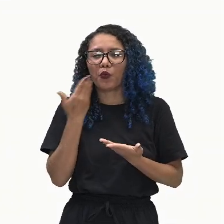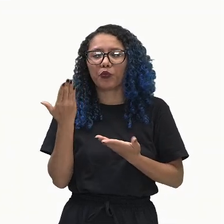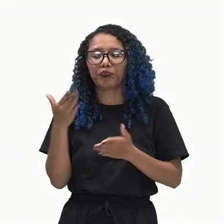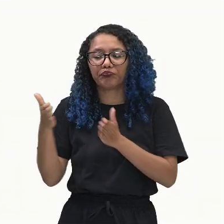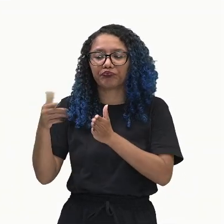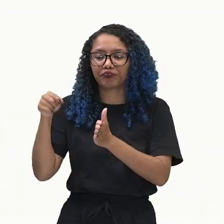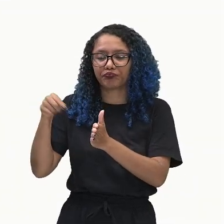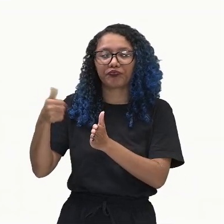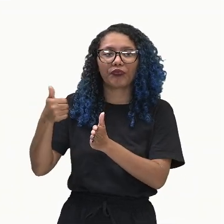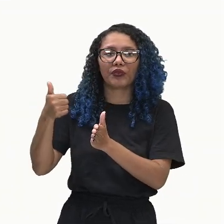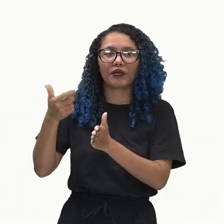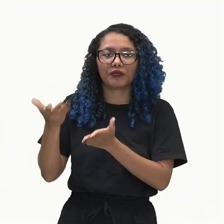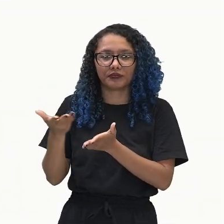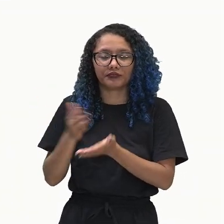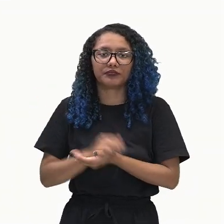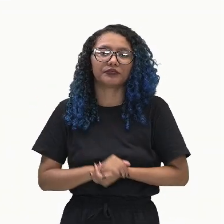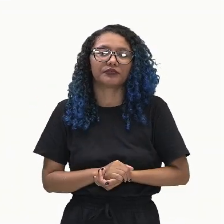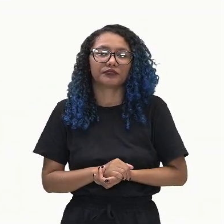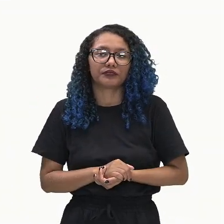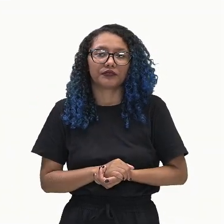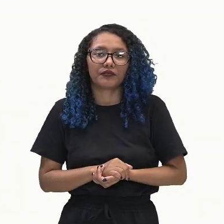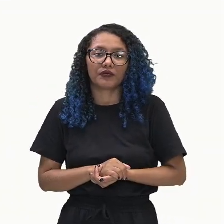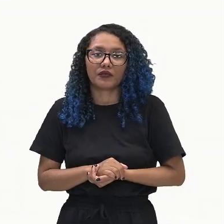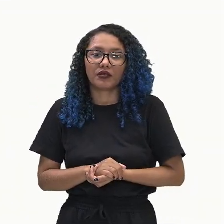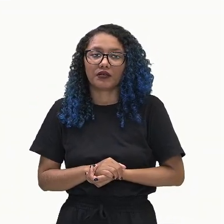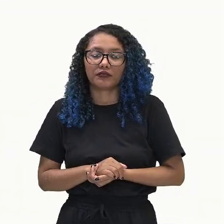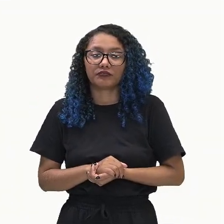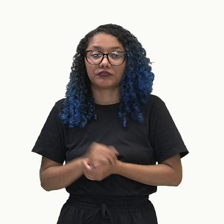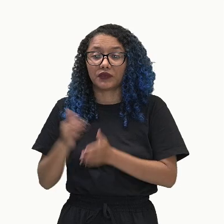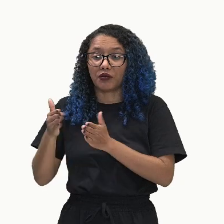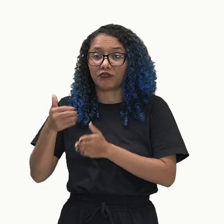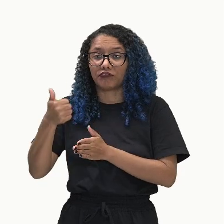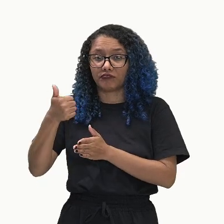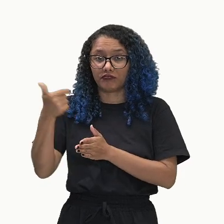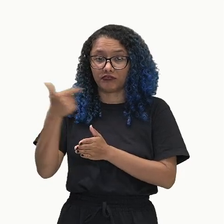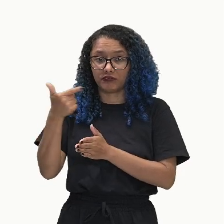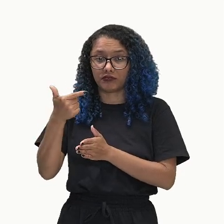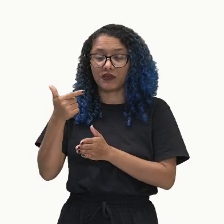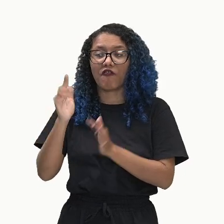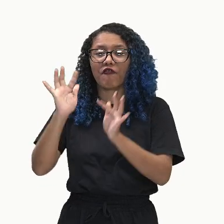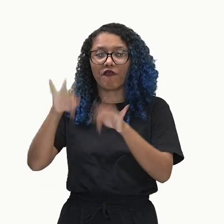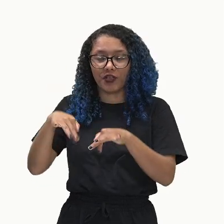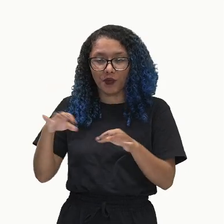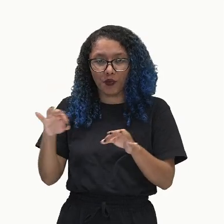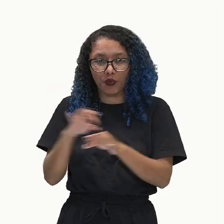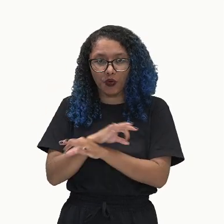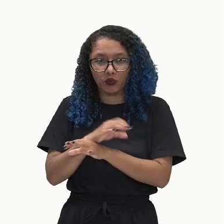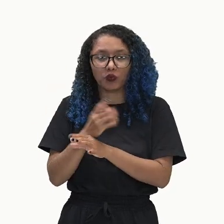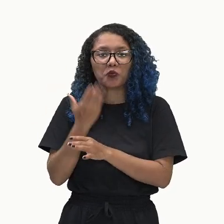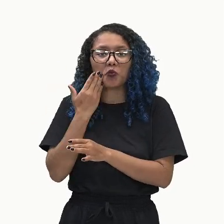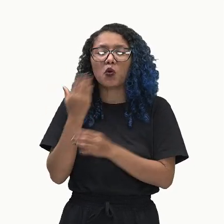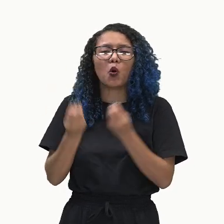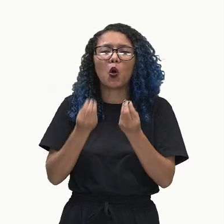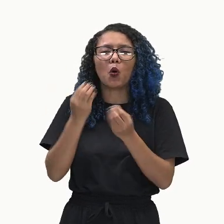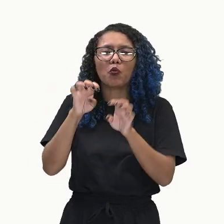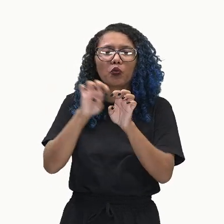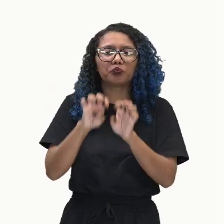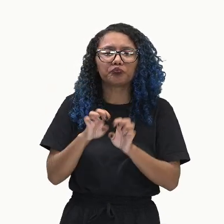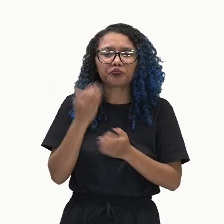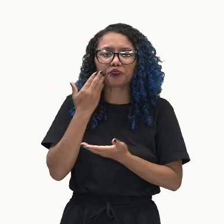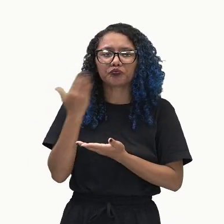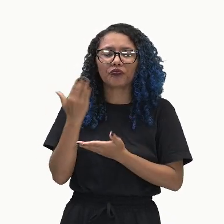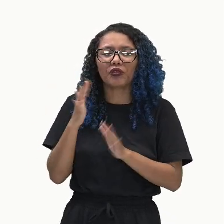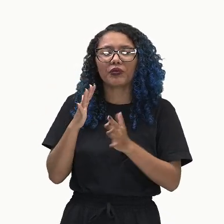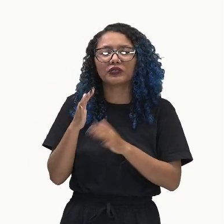aí. Ao final da 12ª semana, esse é o aspecto dele, né? Já tem cerca de